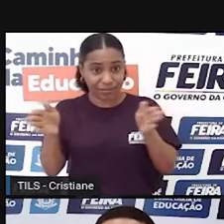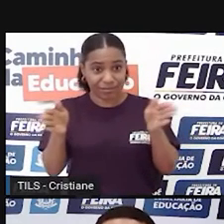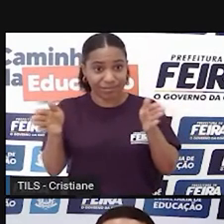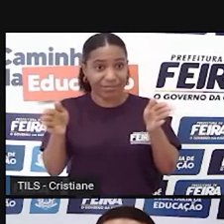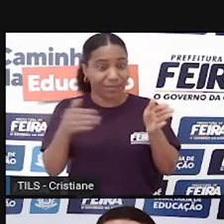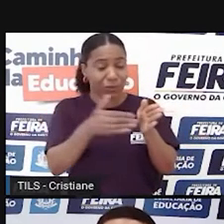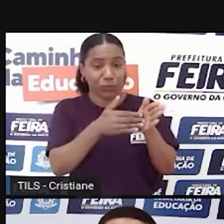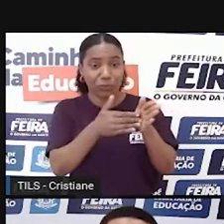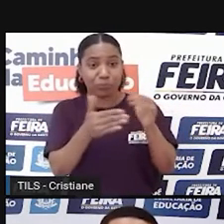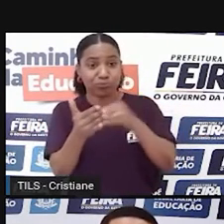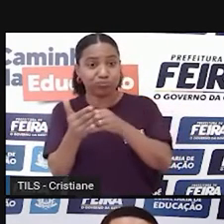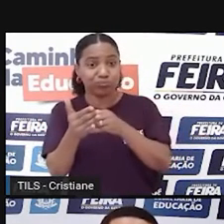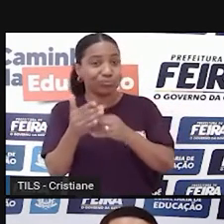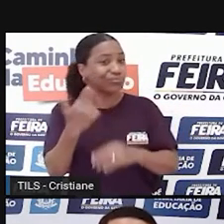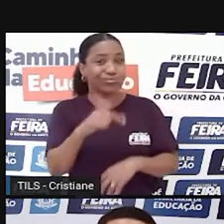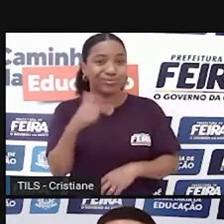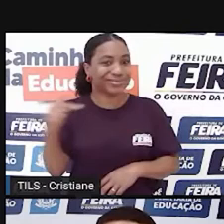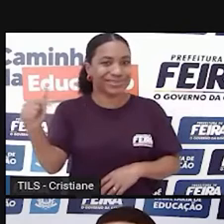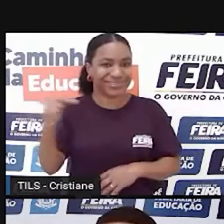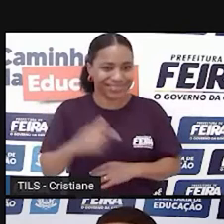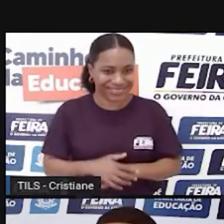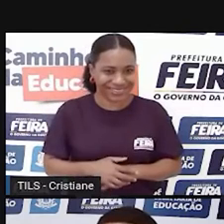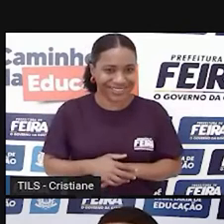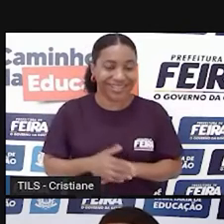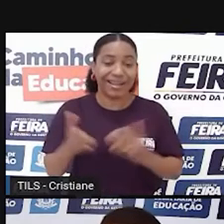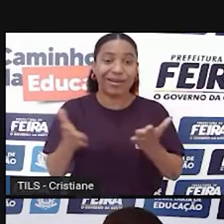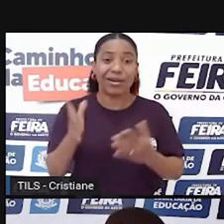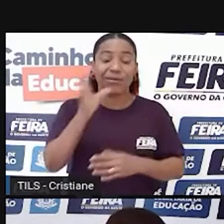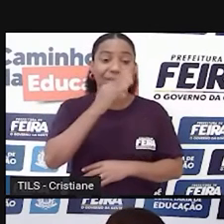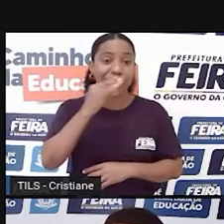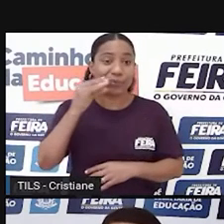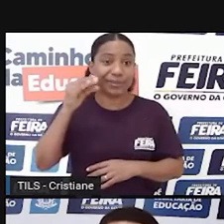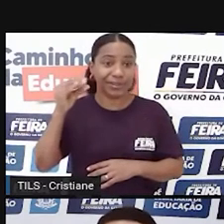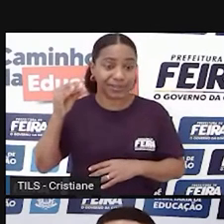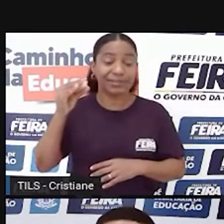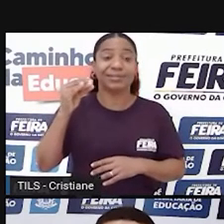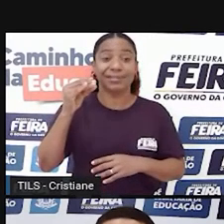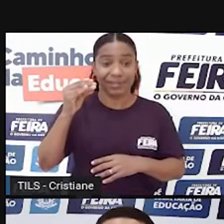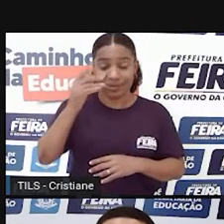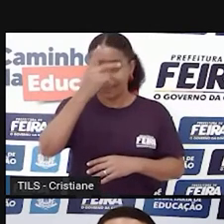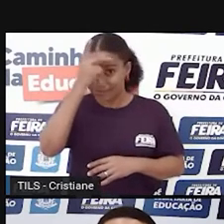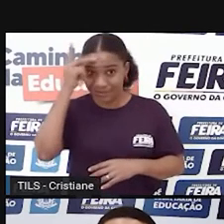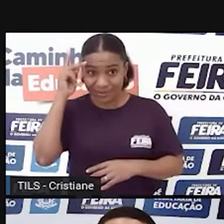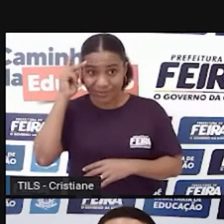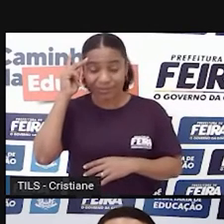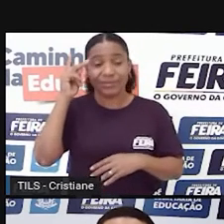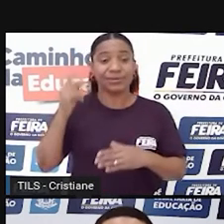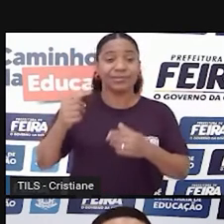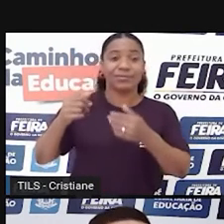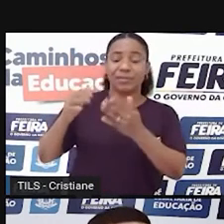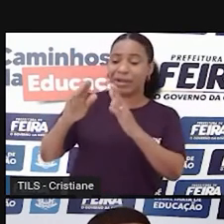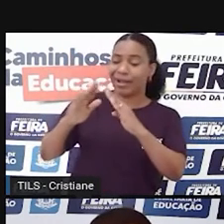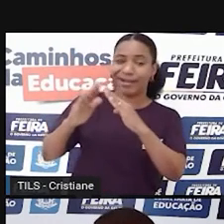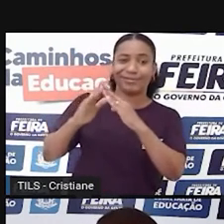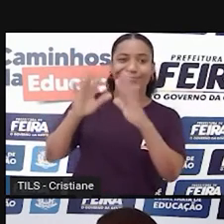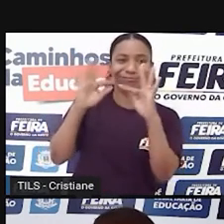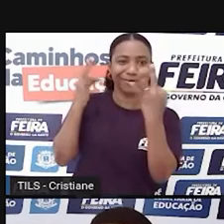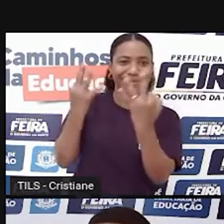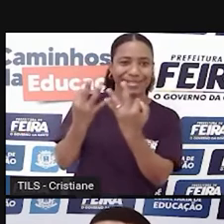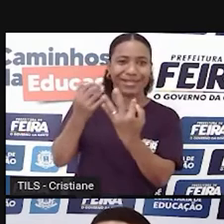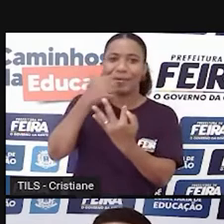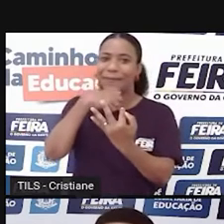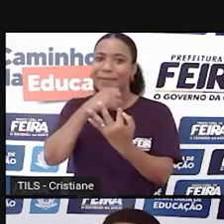tem se estendido. As pessoas estão ficando cada vez mais um período de tempo ali na casa dos pais, né? Essa crise